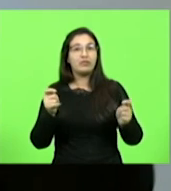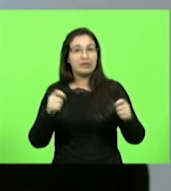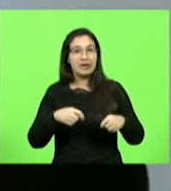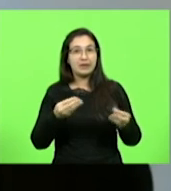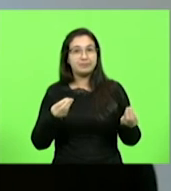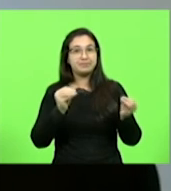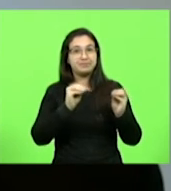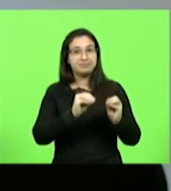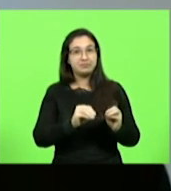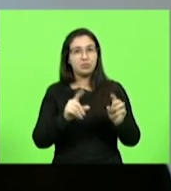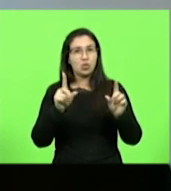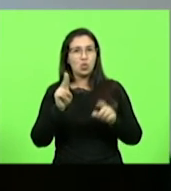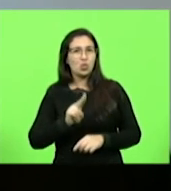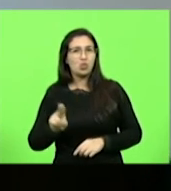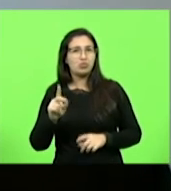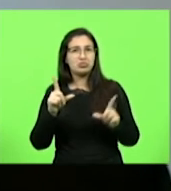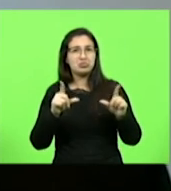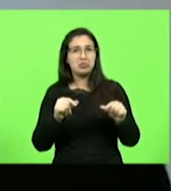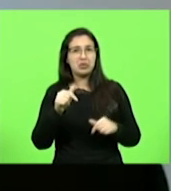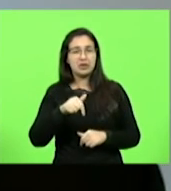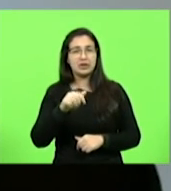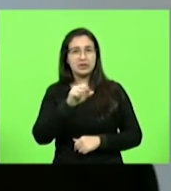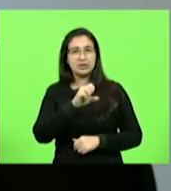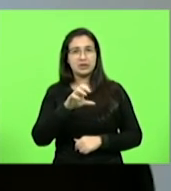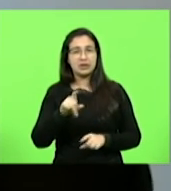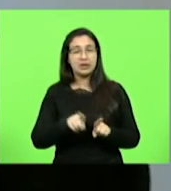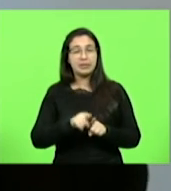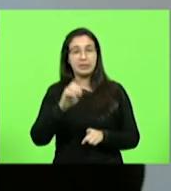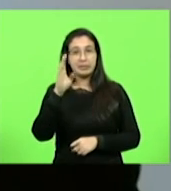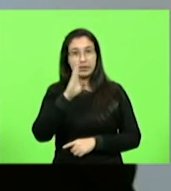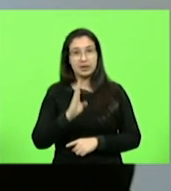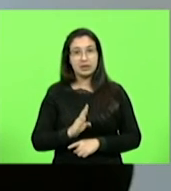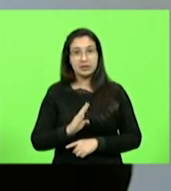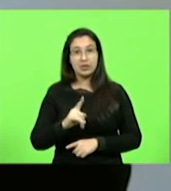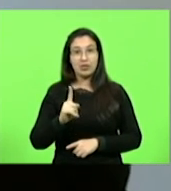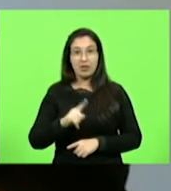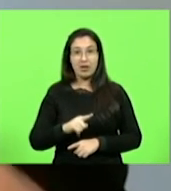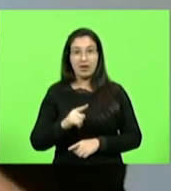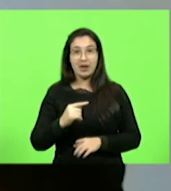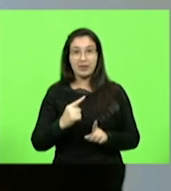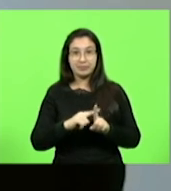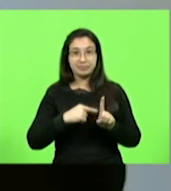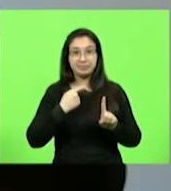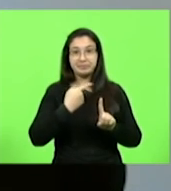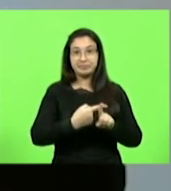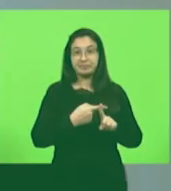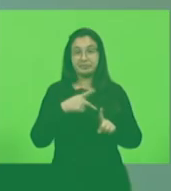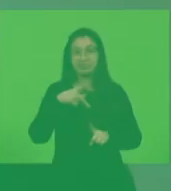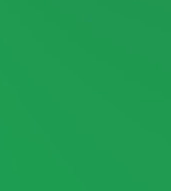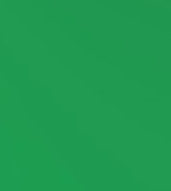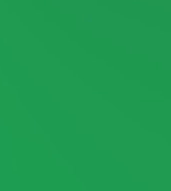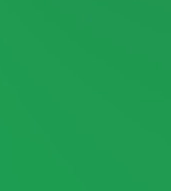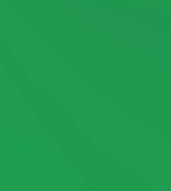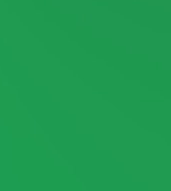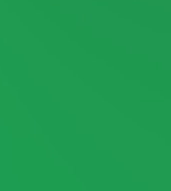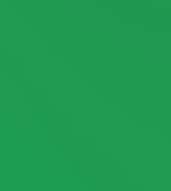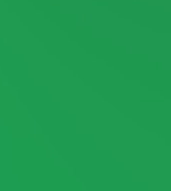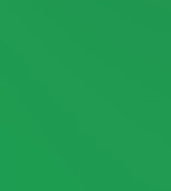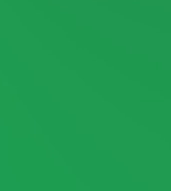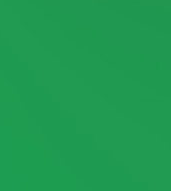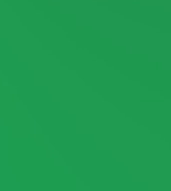pouco usada em Santa Catarina e no Brasil, que é a adição de pneu na massa asfáltica.